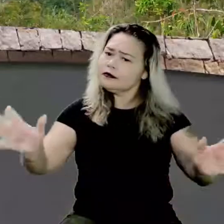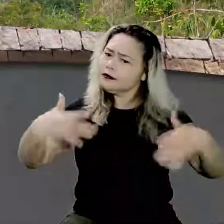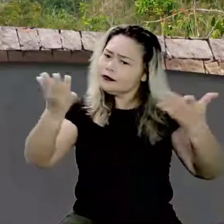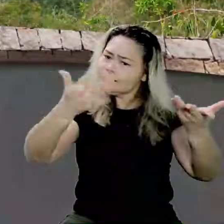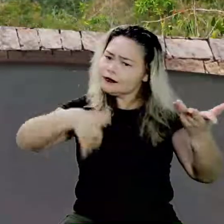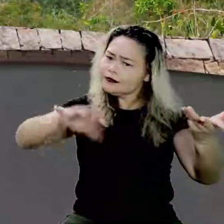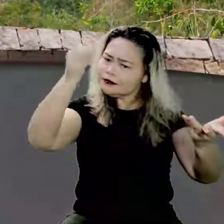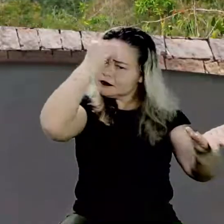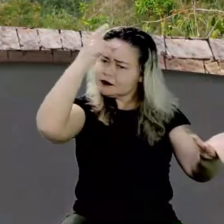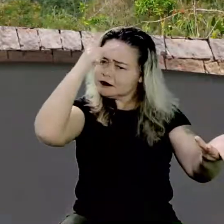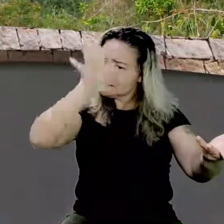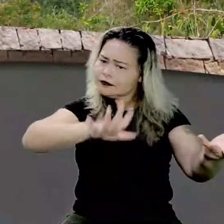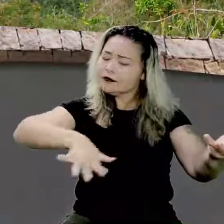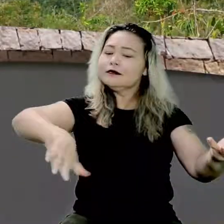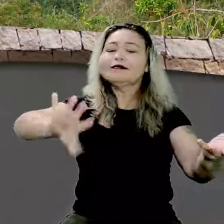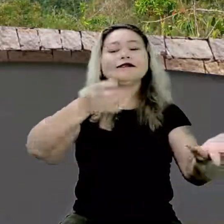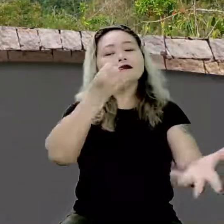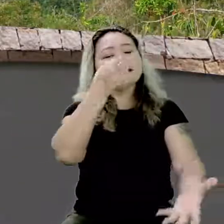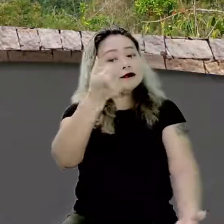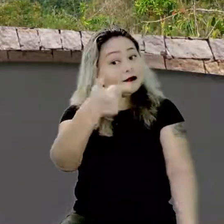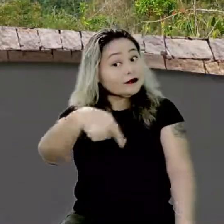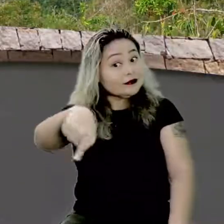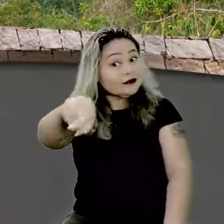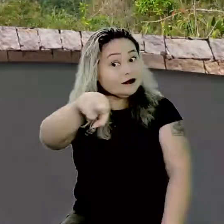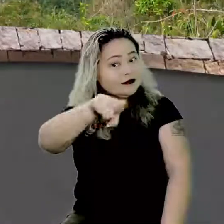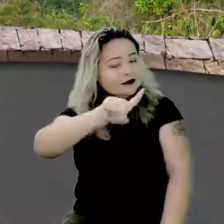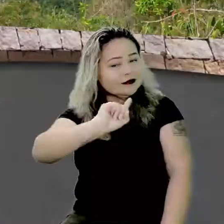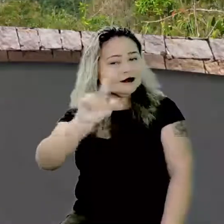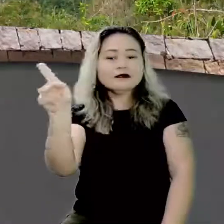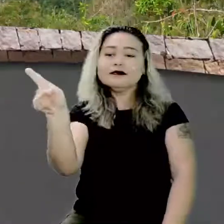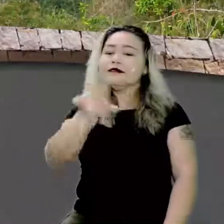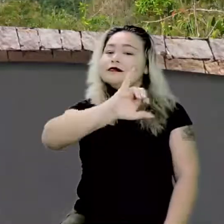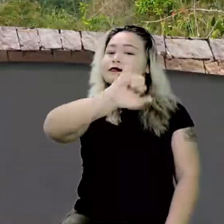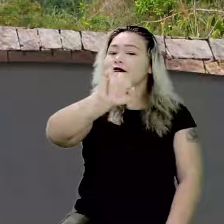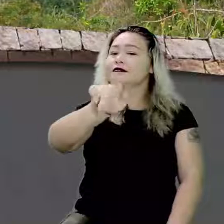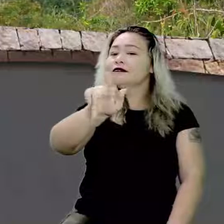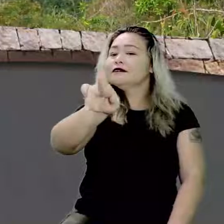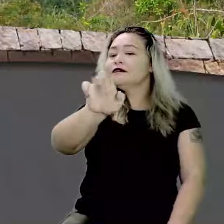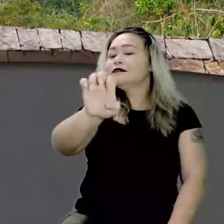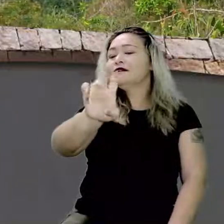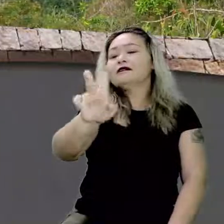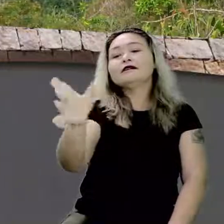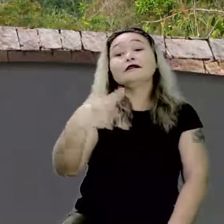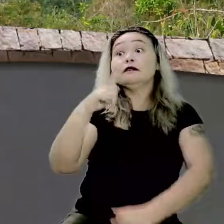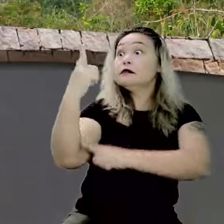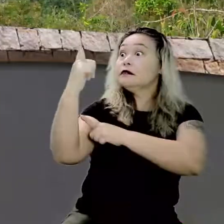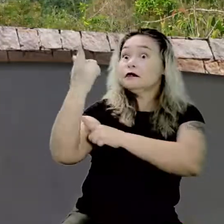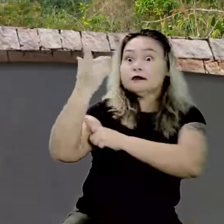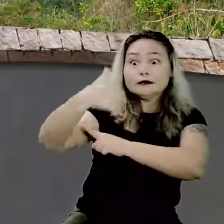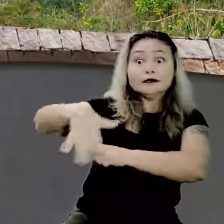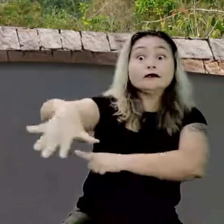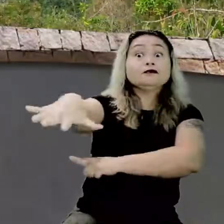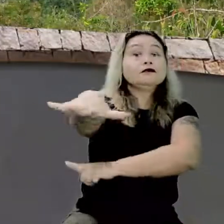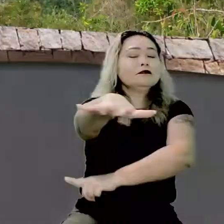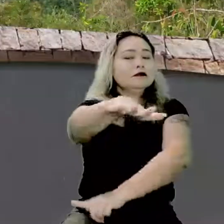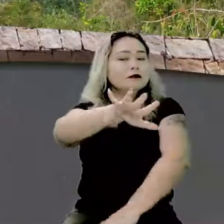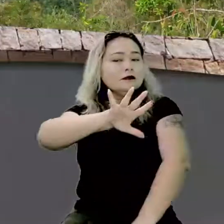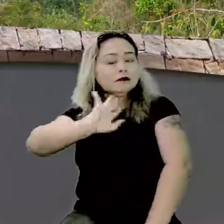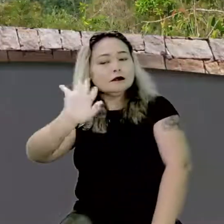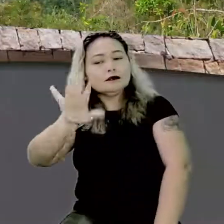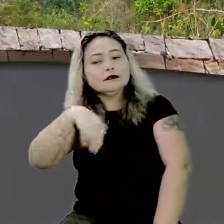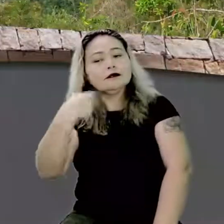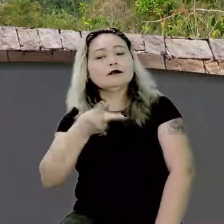E aí, galera esperta! Tudo bem com vocês? Professor Jorge na área, geografia na área.